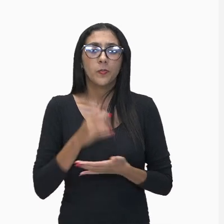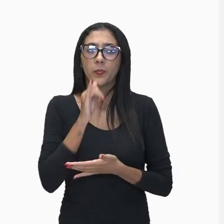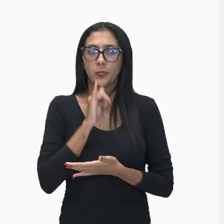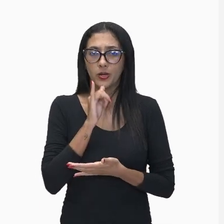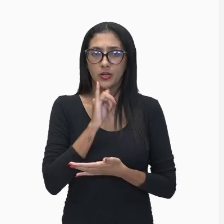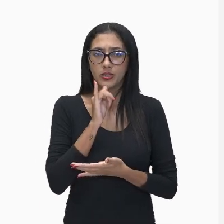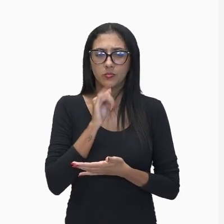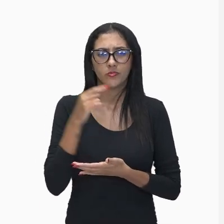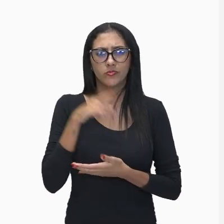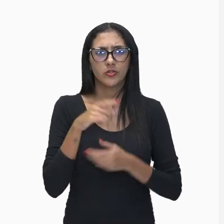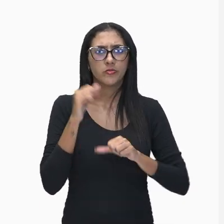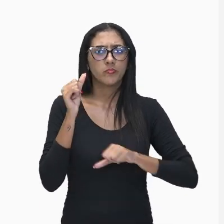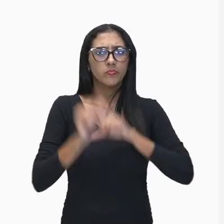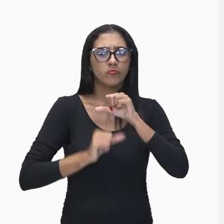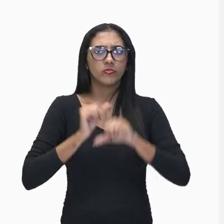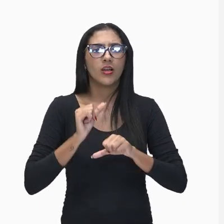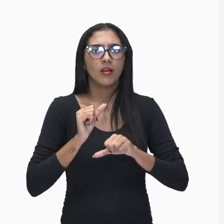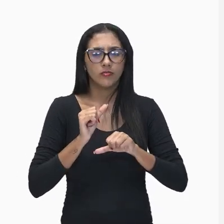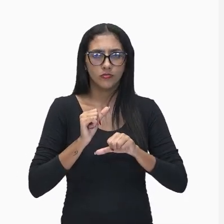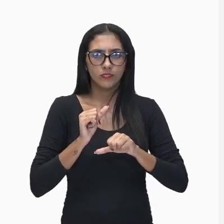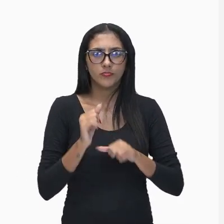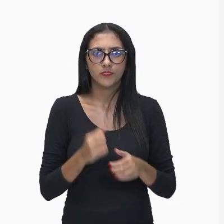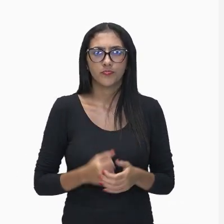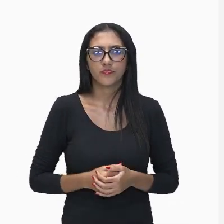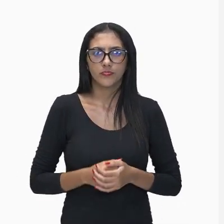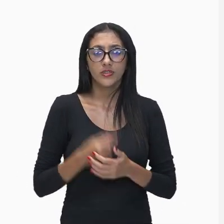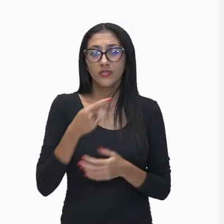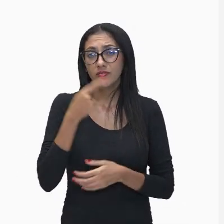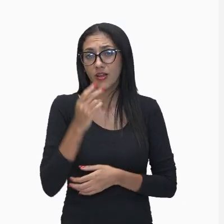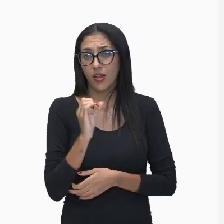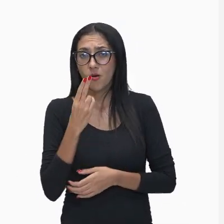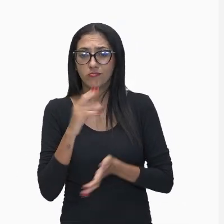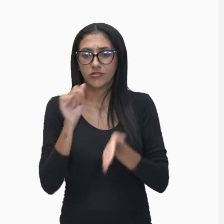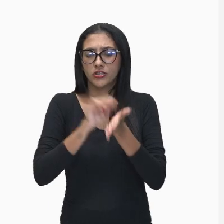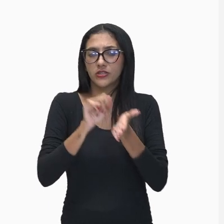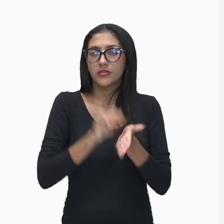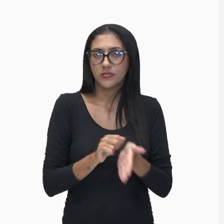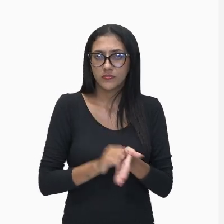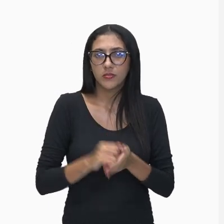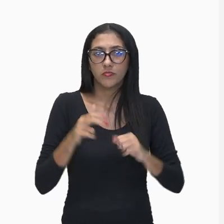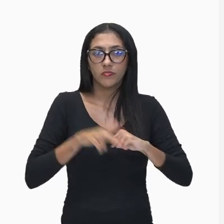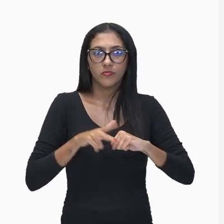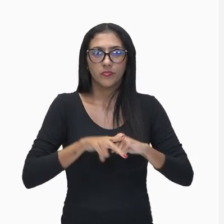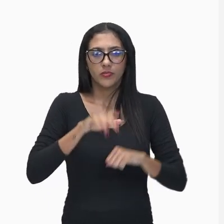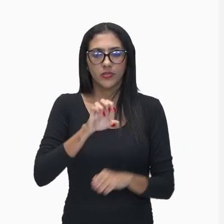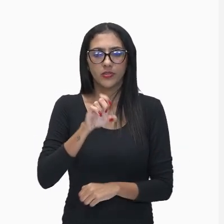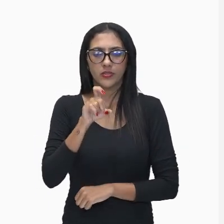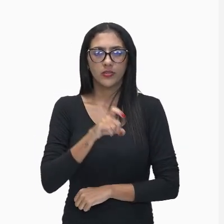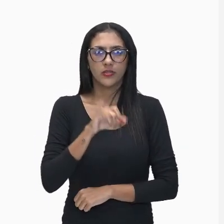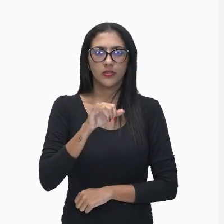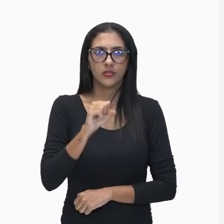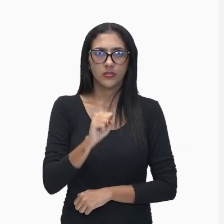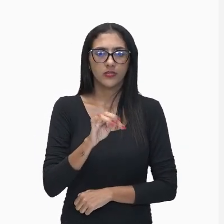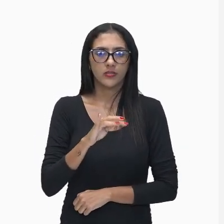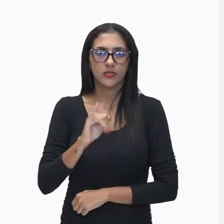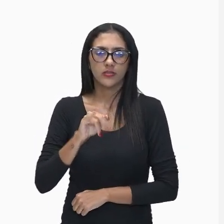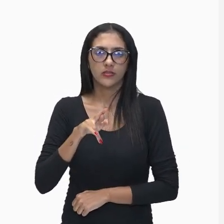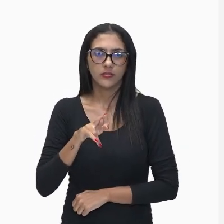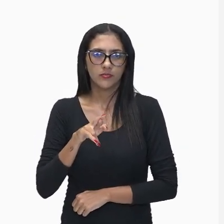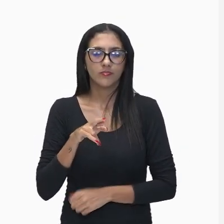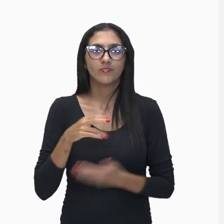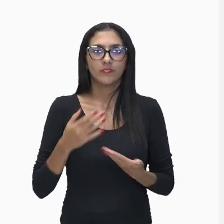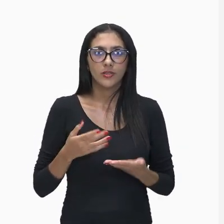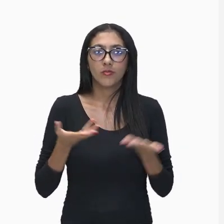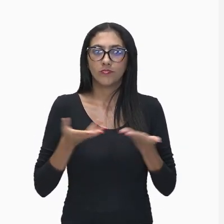no lugar o verbo existir, ou falar o verbo existir, perceba que o verbo existir é um verbo pessoal. Então,